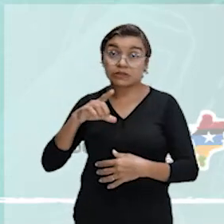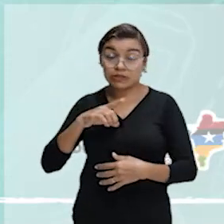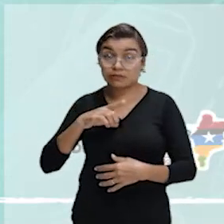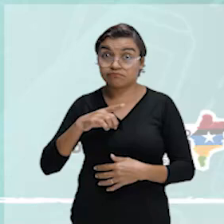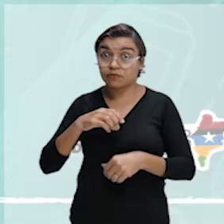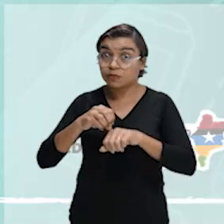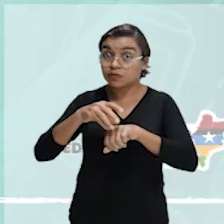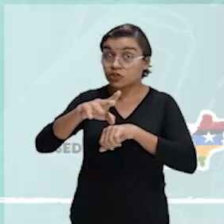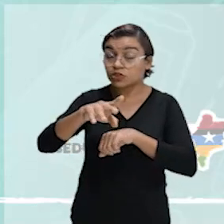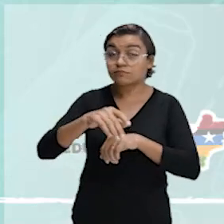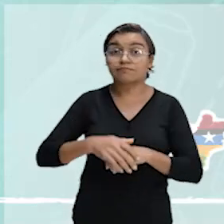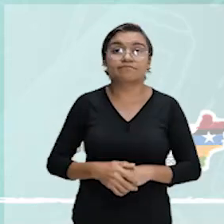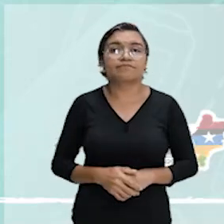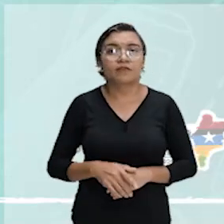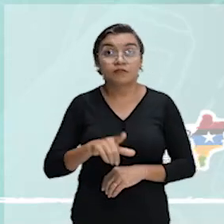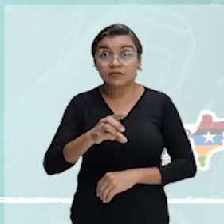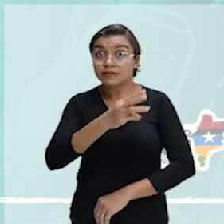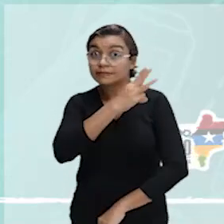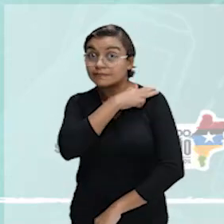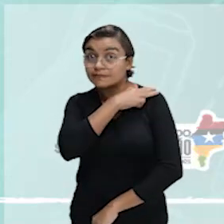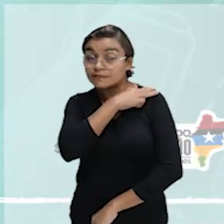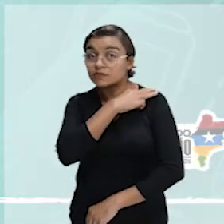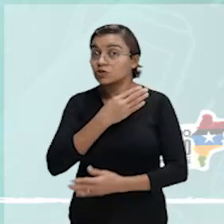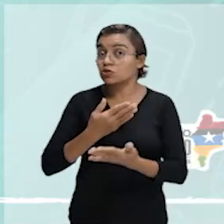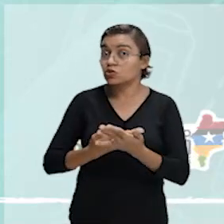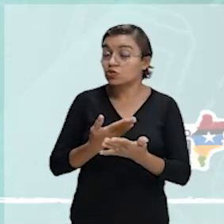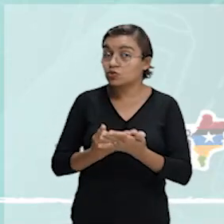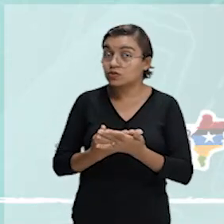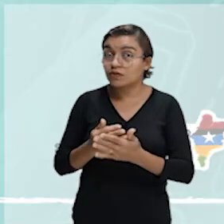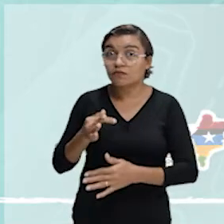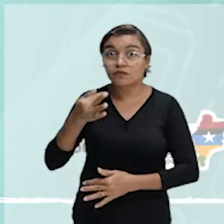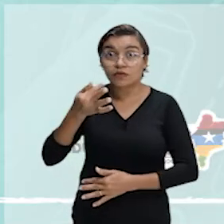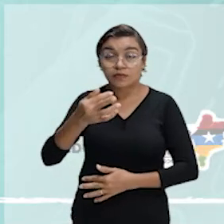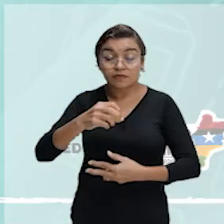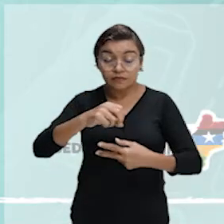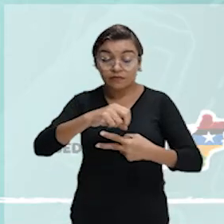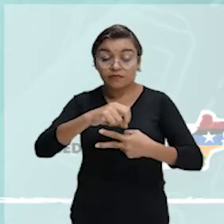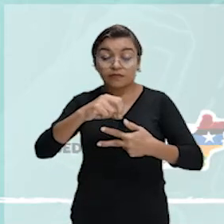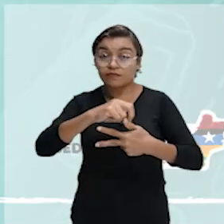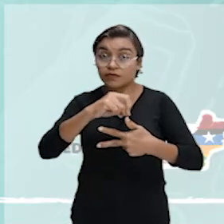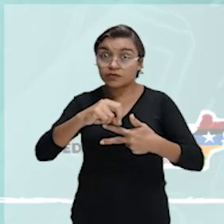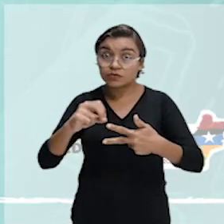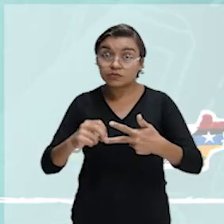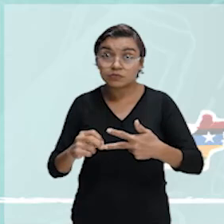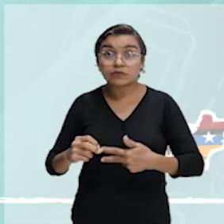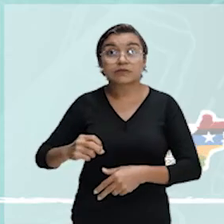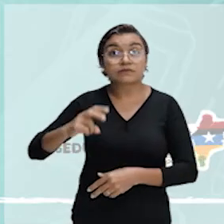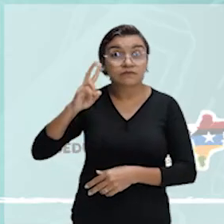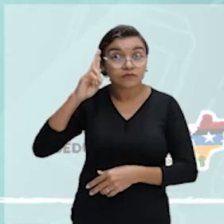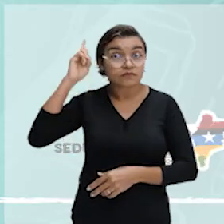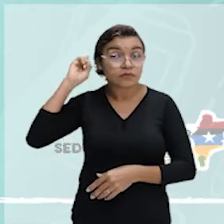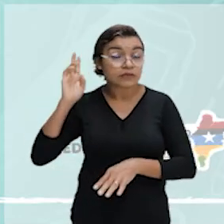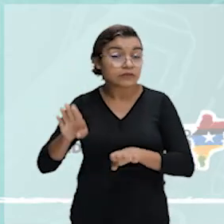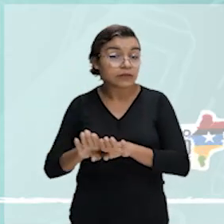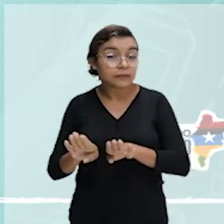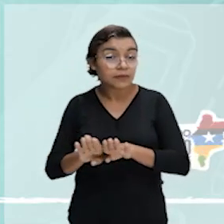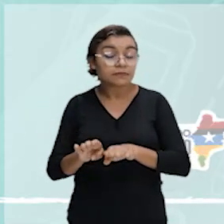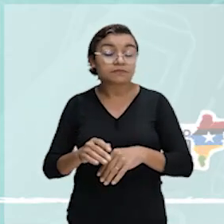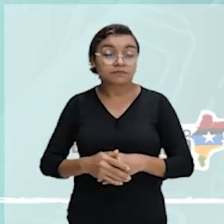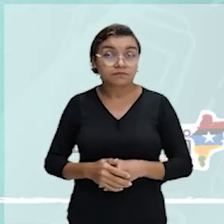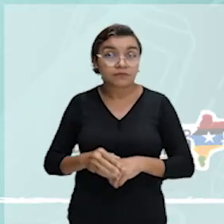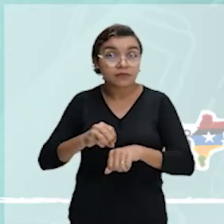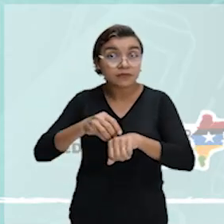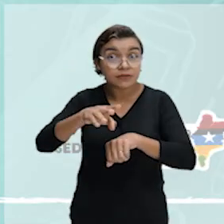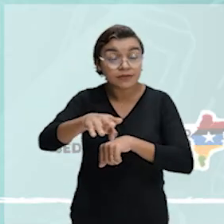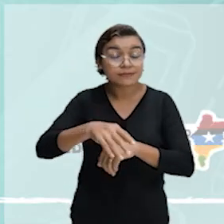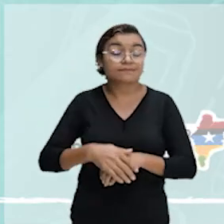dica para ti. Você que é terceiro-anista, que vai fazer o vestibular, pega essa dica. Quando você vai